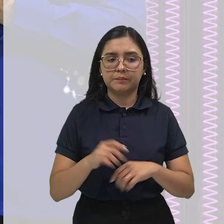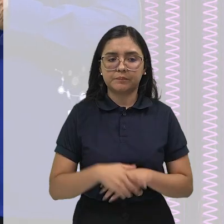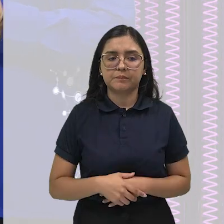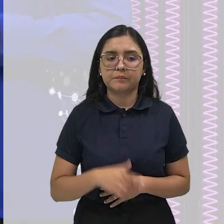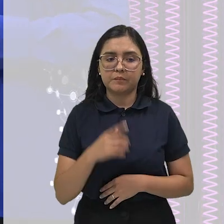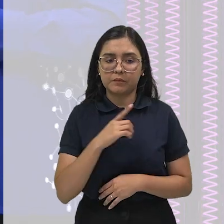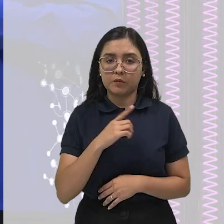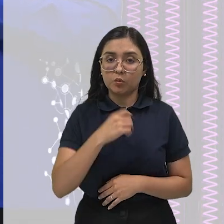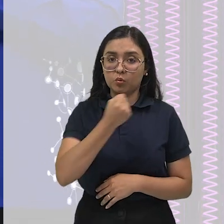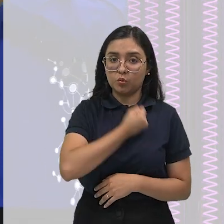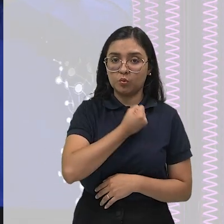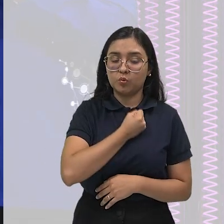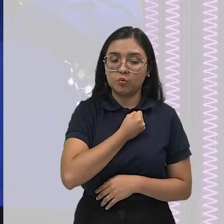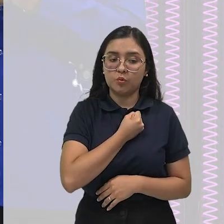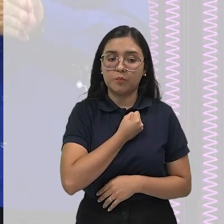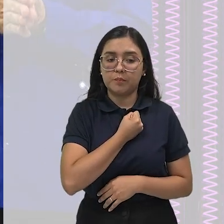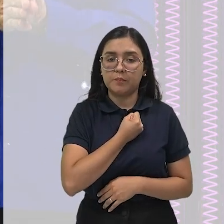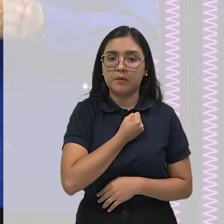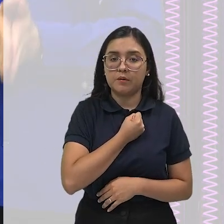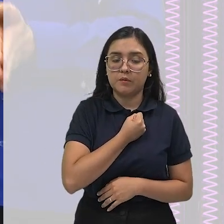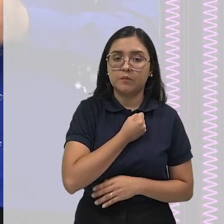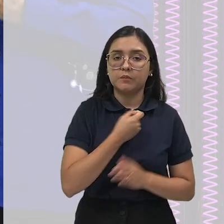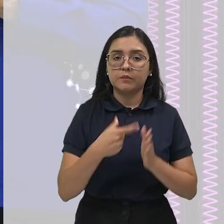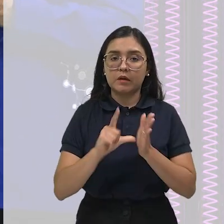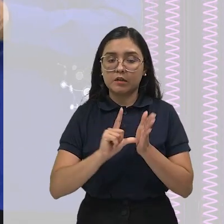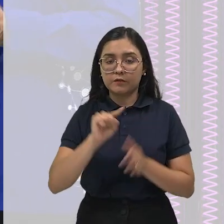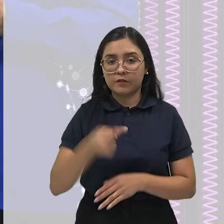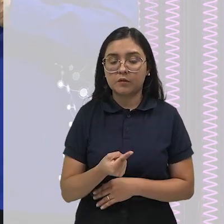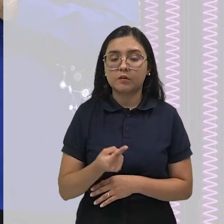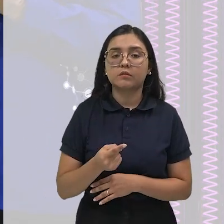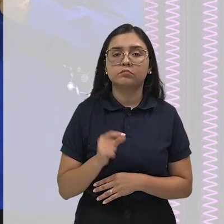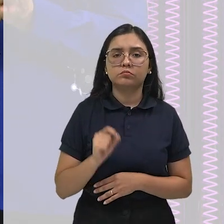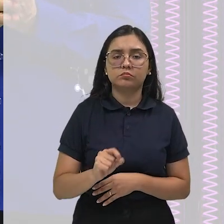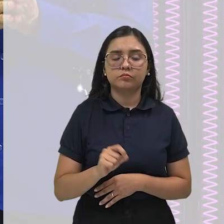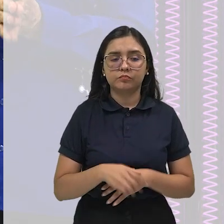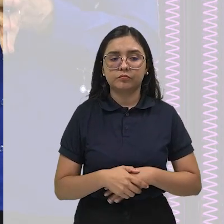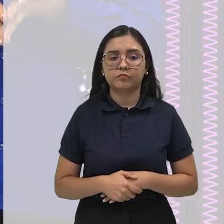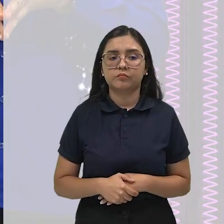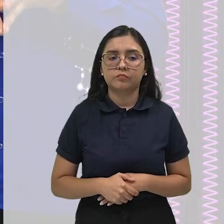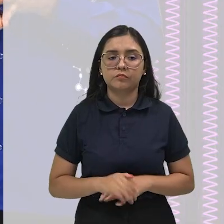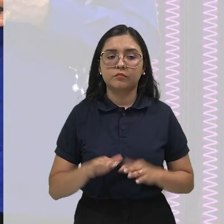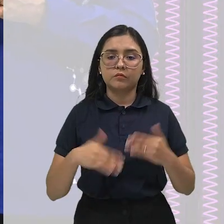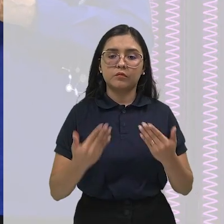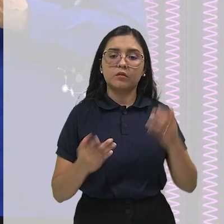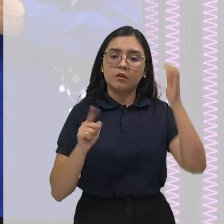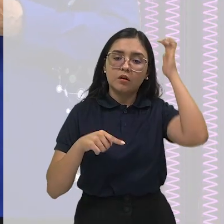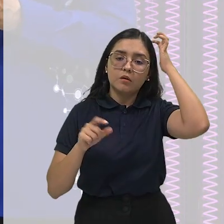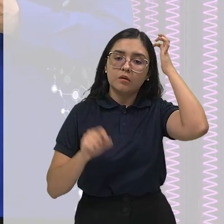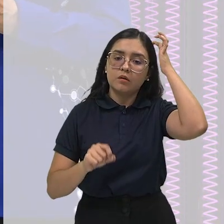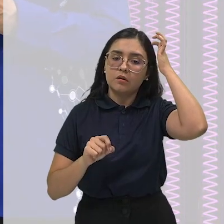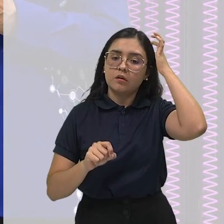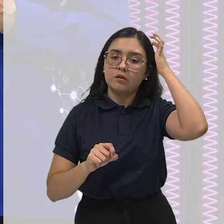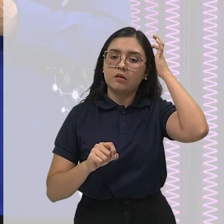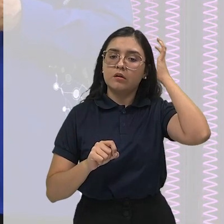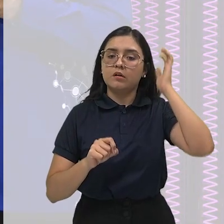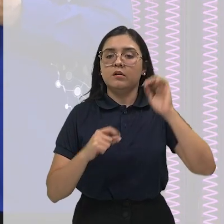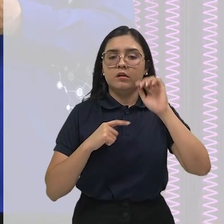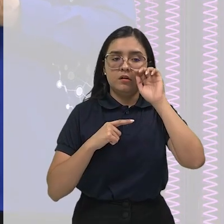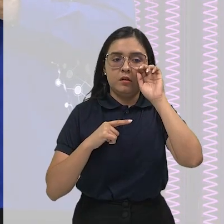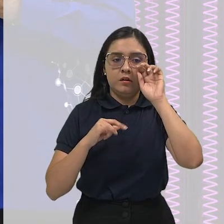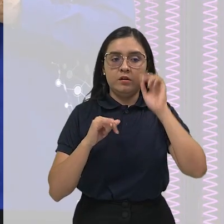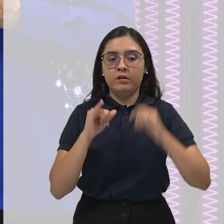o que vem antes da vírgula. Então, o que vem antes da vírgula, ela é conhecida como